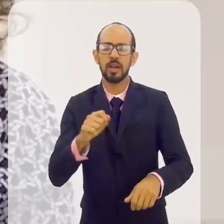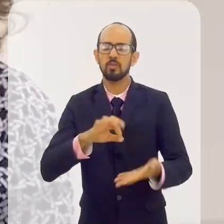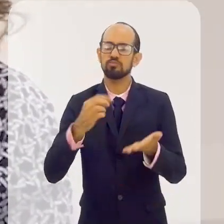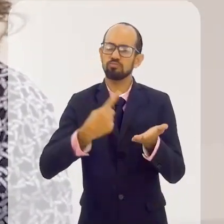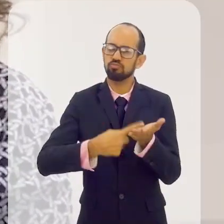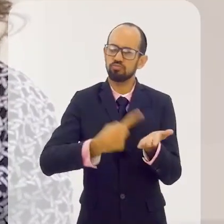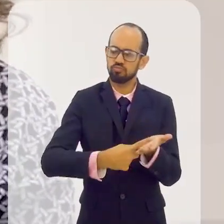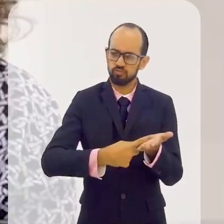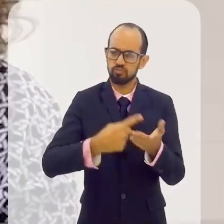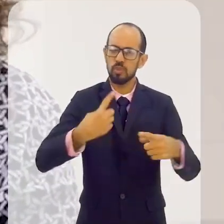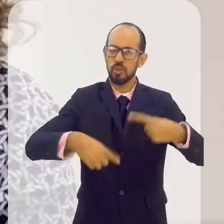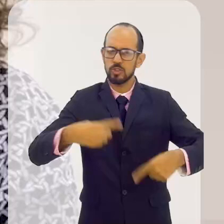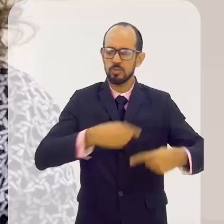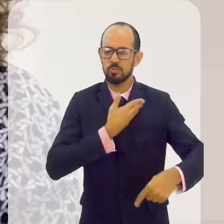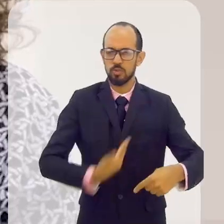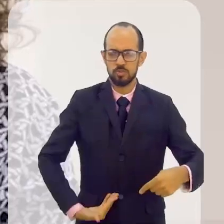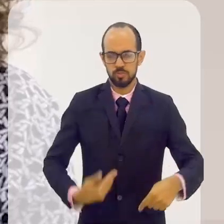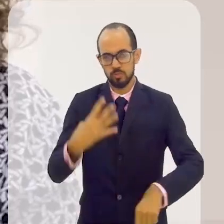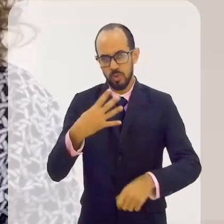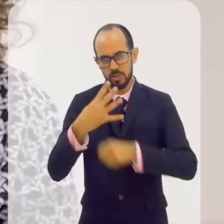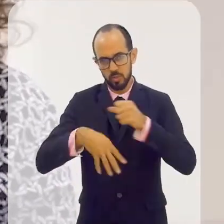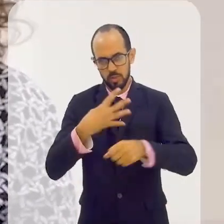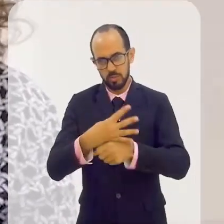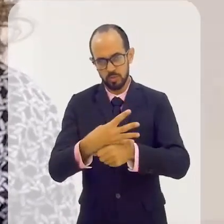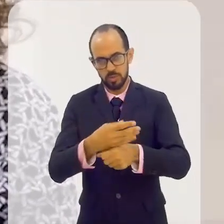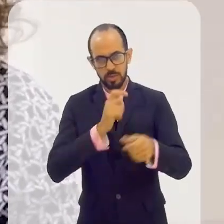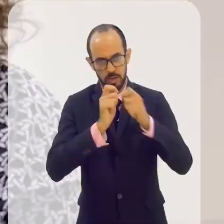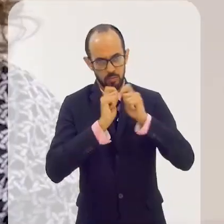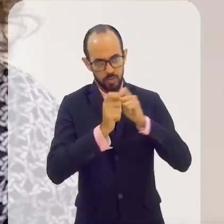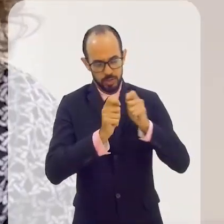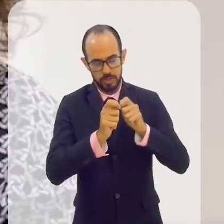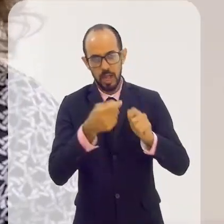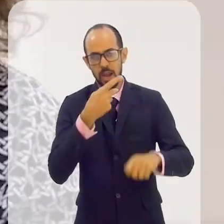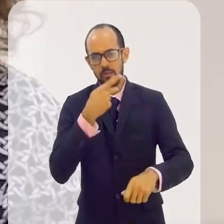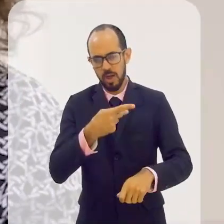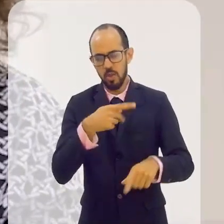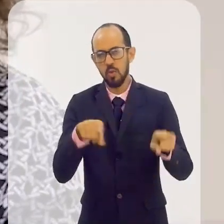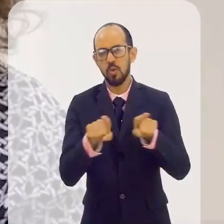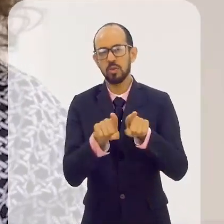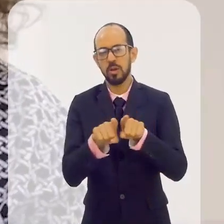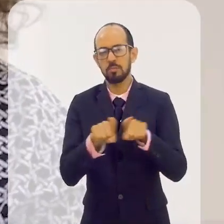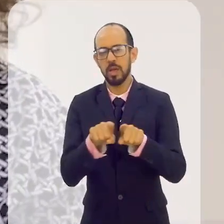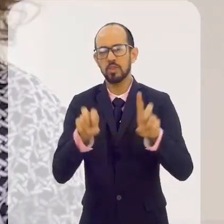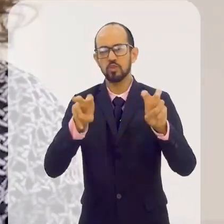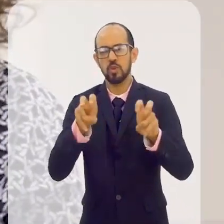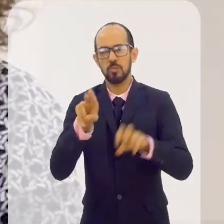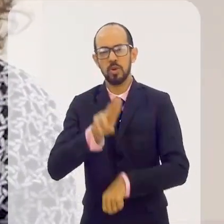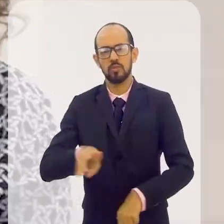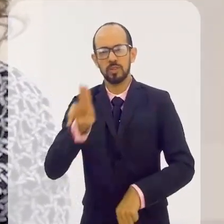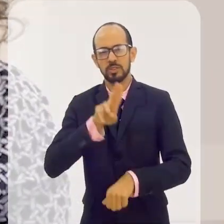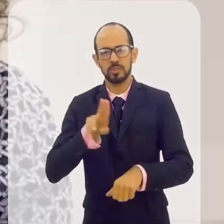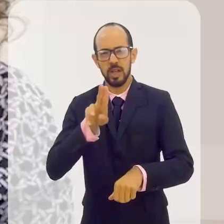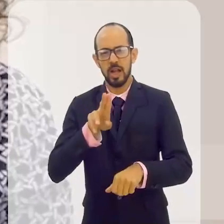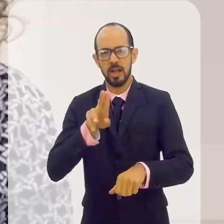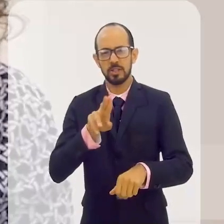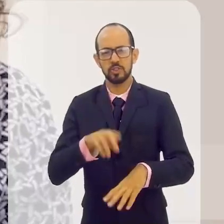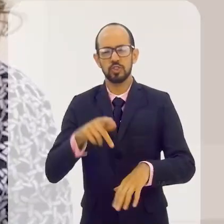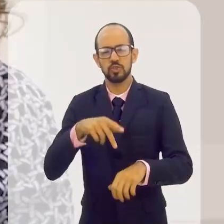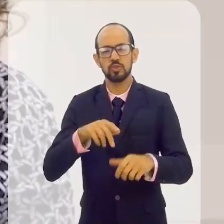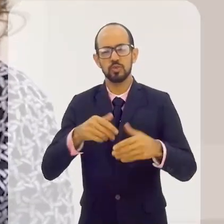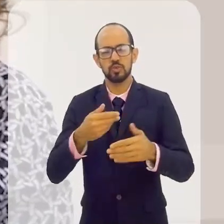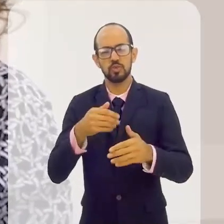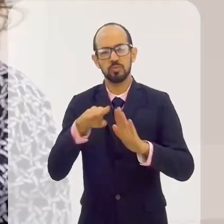próximos 4 anos. Em entrevista para o projeto Agenda de Futuro, a reitora falou ainda sobre a universidade e os programas de